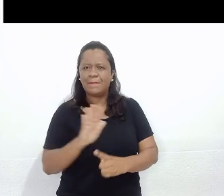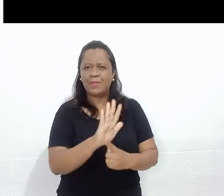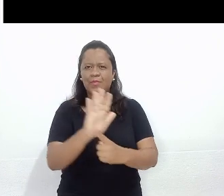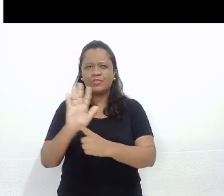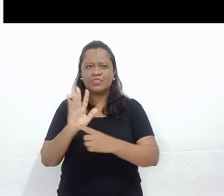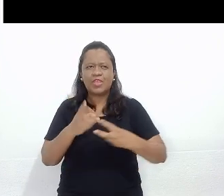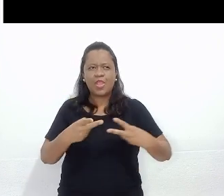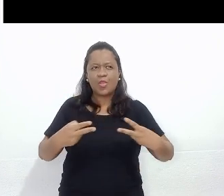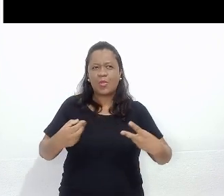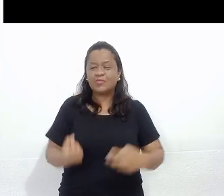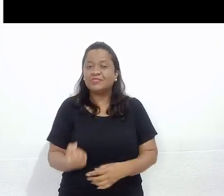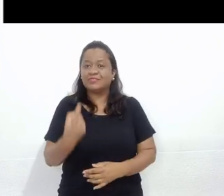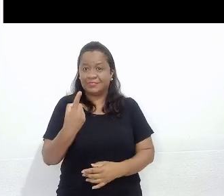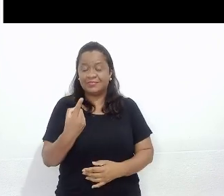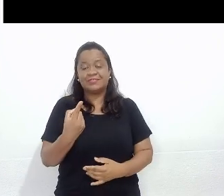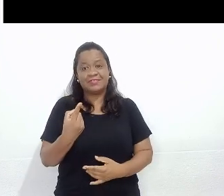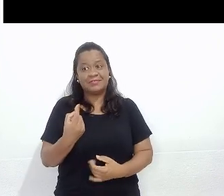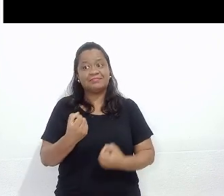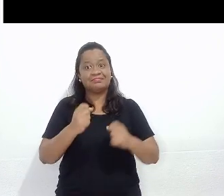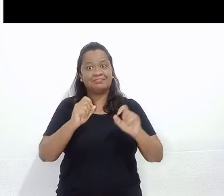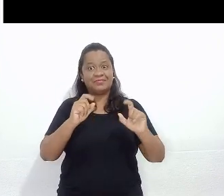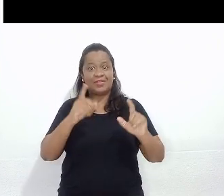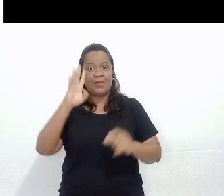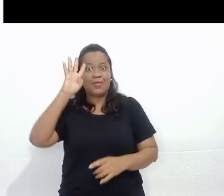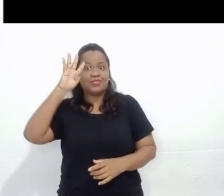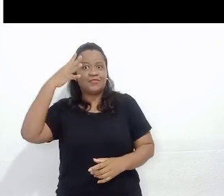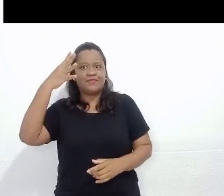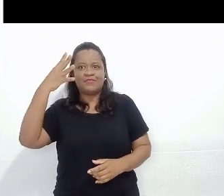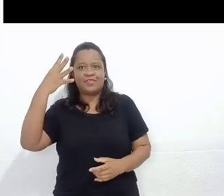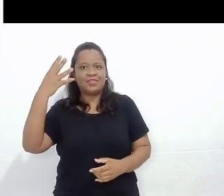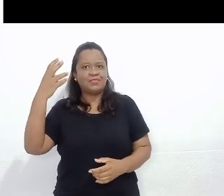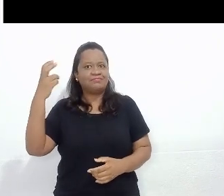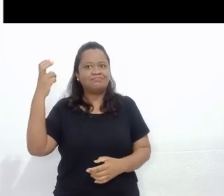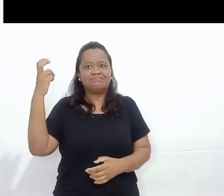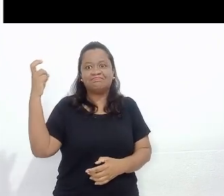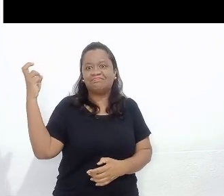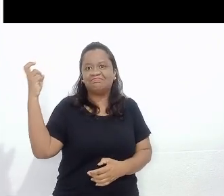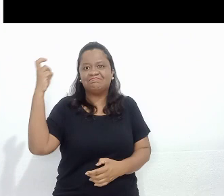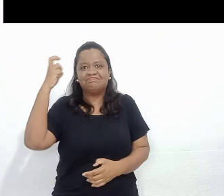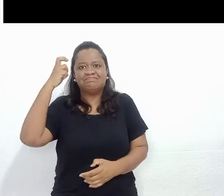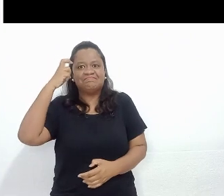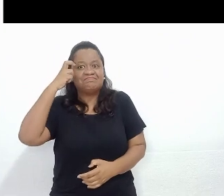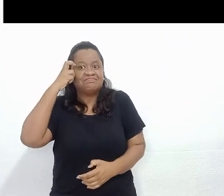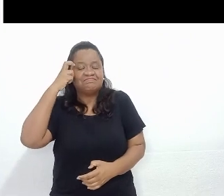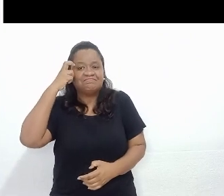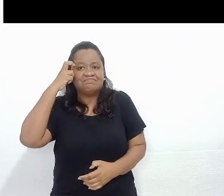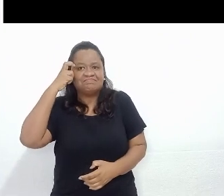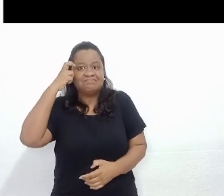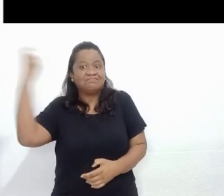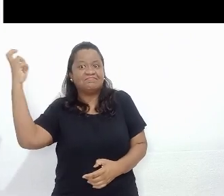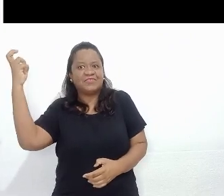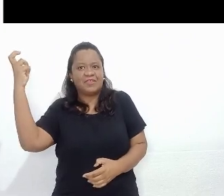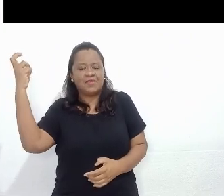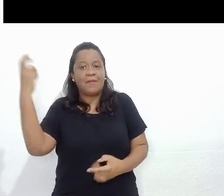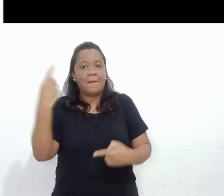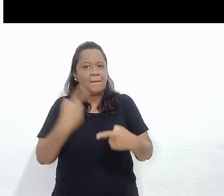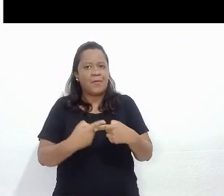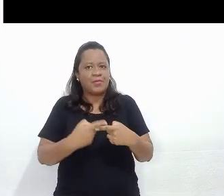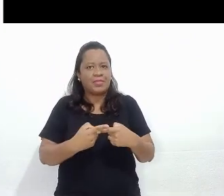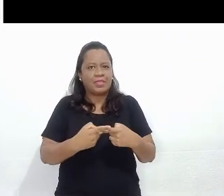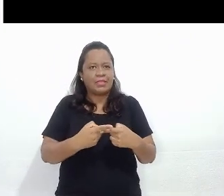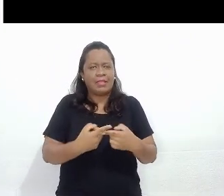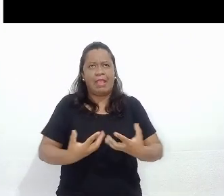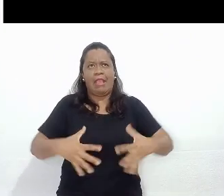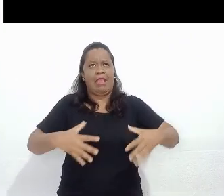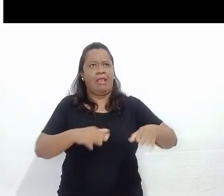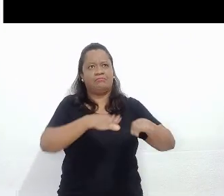decisão de fotografia do Roger Dickens é tido como uma decisão genial. Entendeu? Porque não é exacerbada, não é